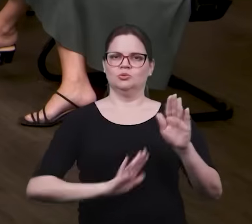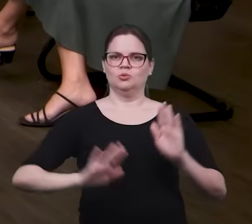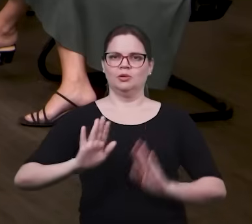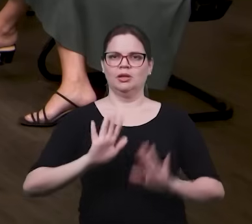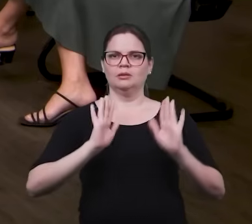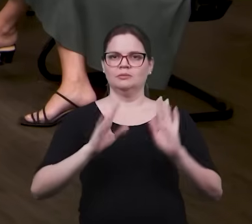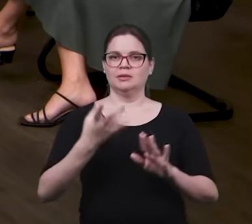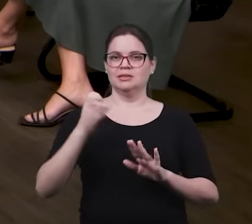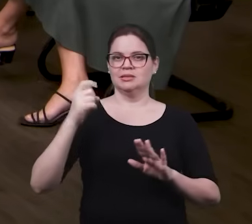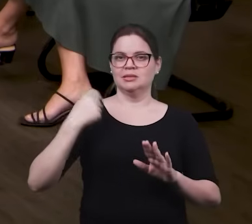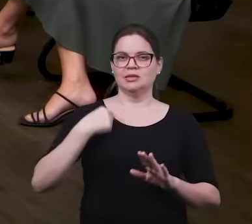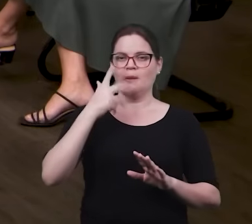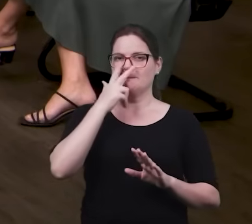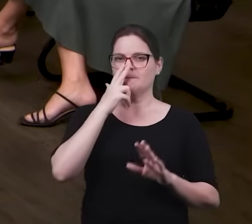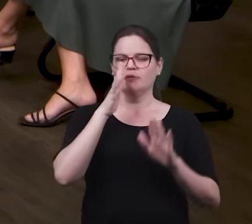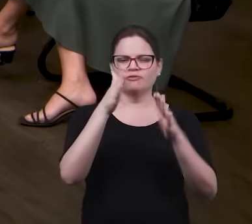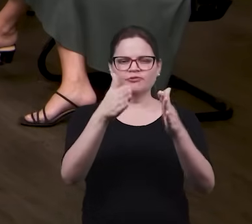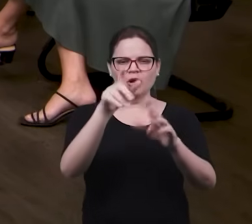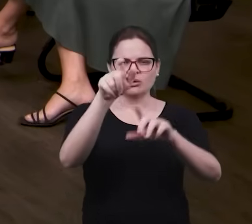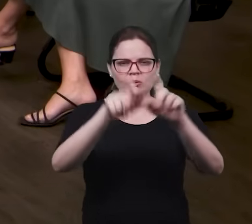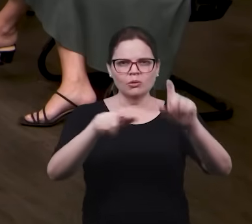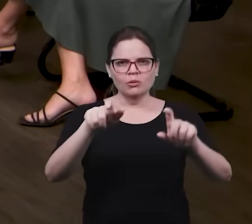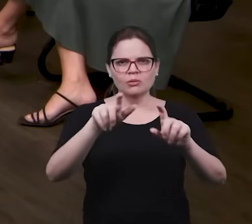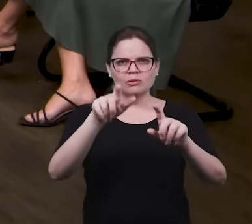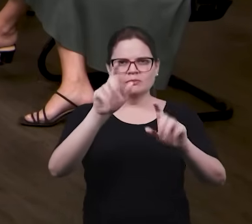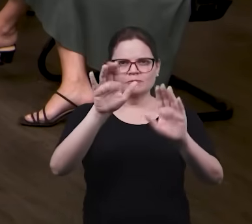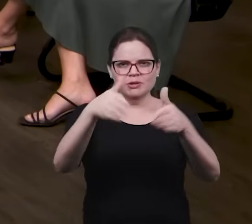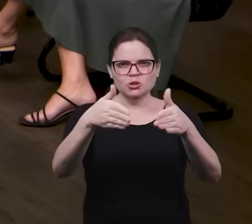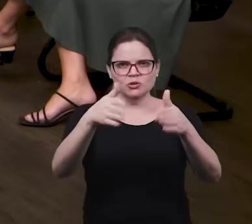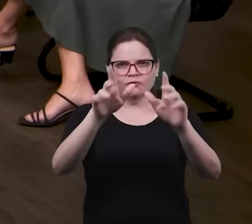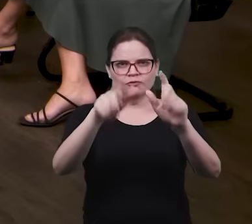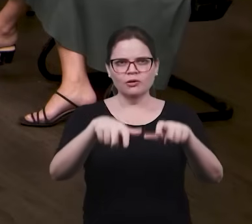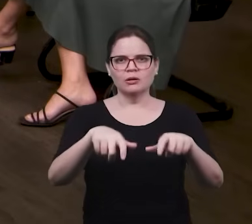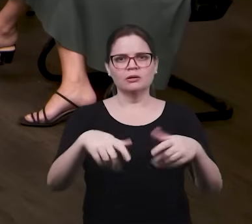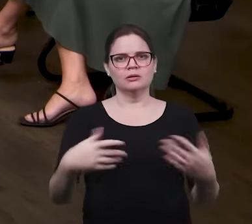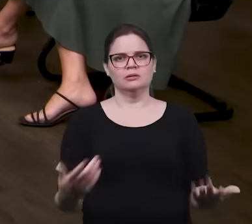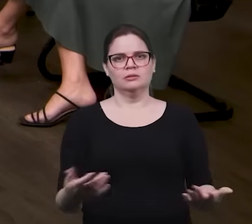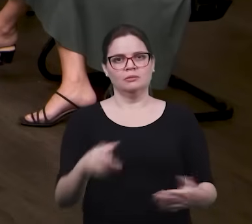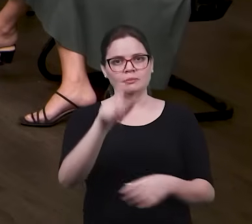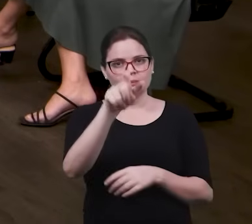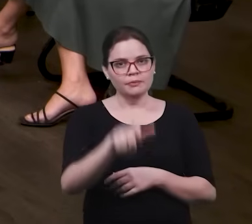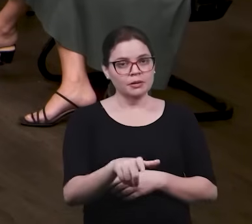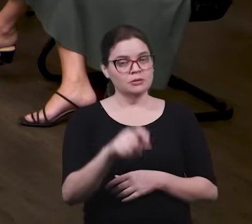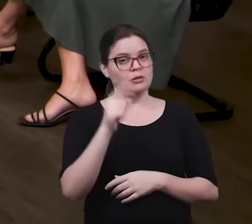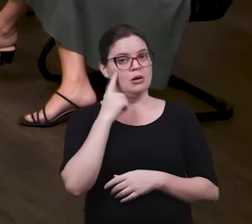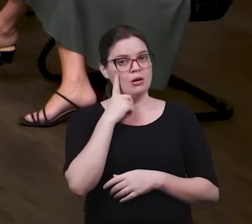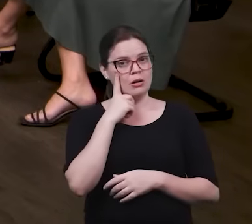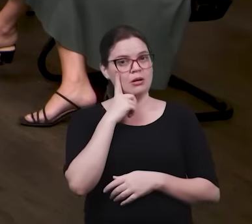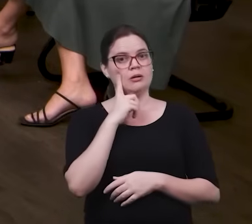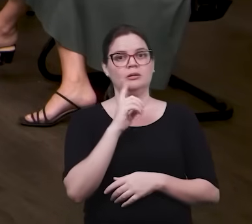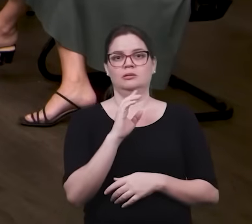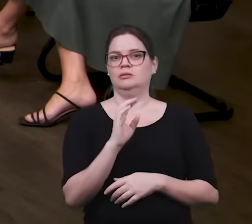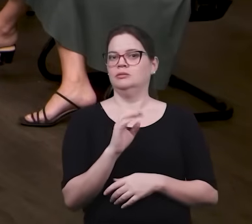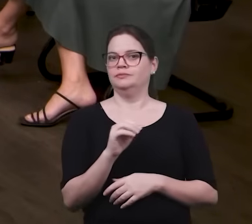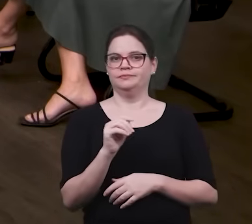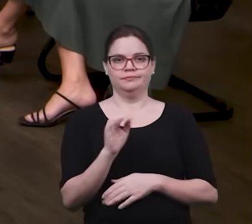quando nós olhamos para o homem, se prepare. Jovens, não se entusiasmem com isso.